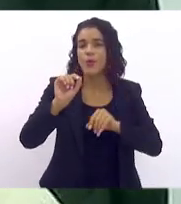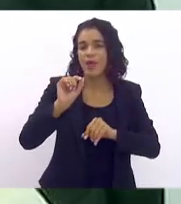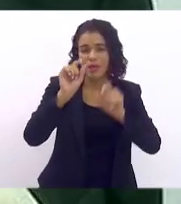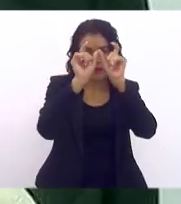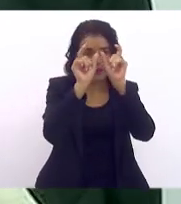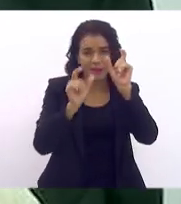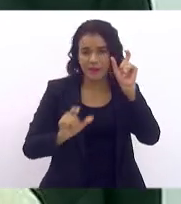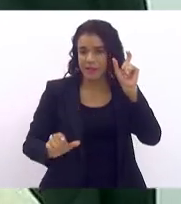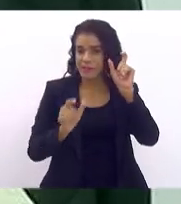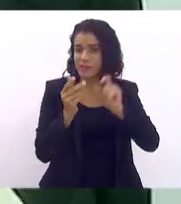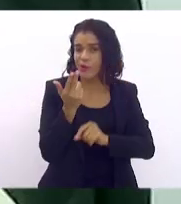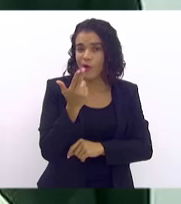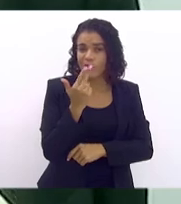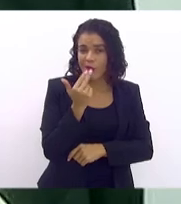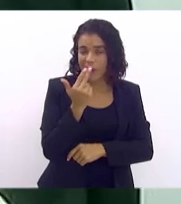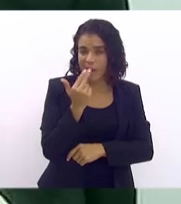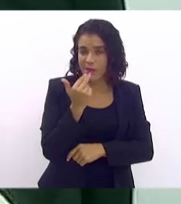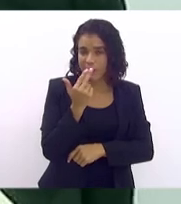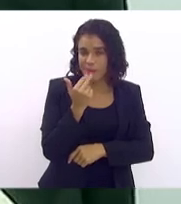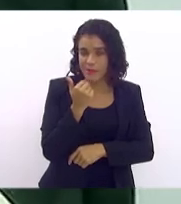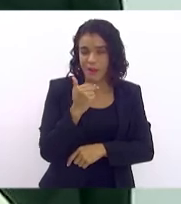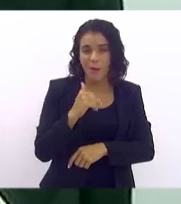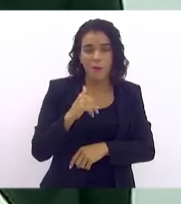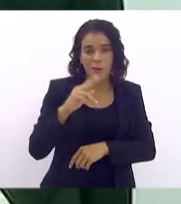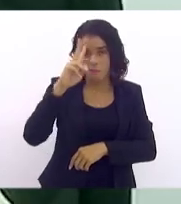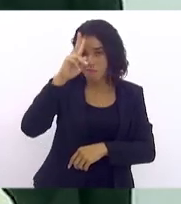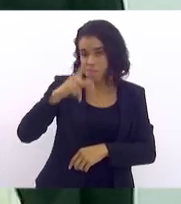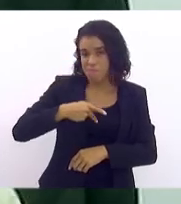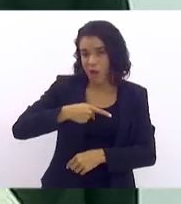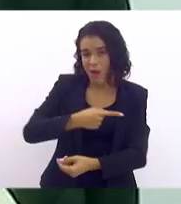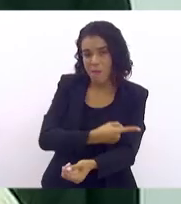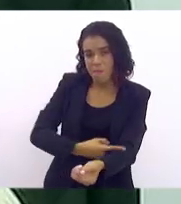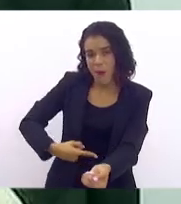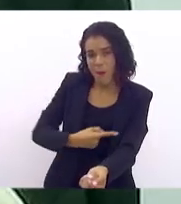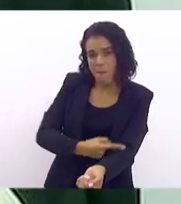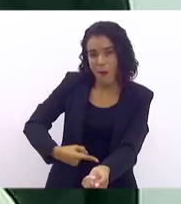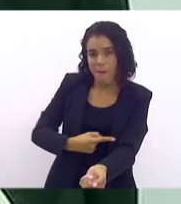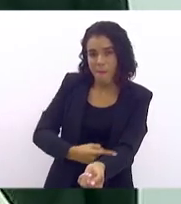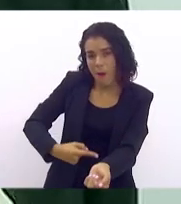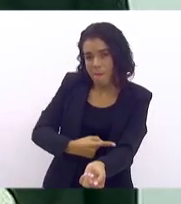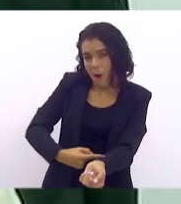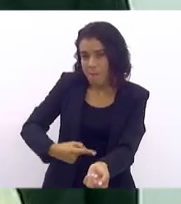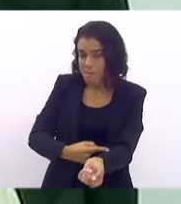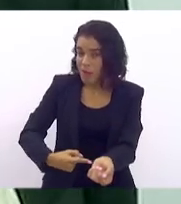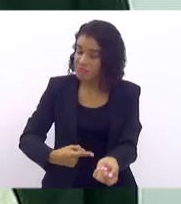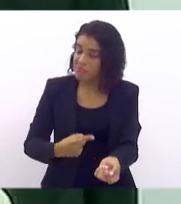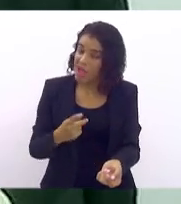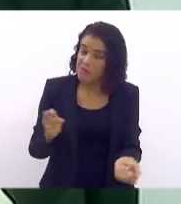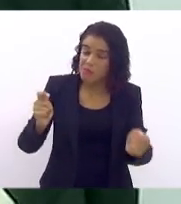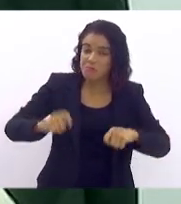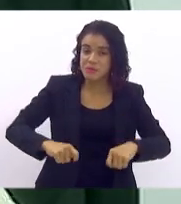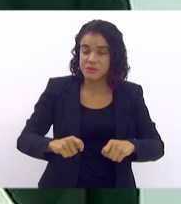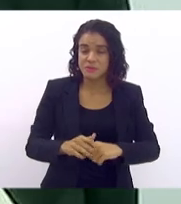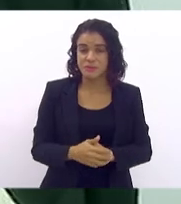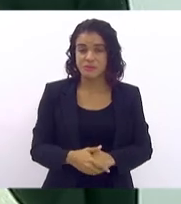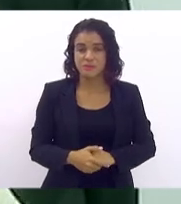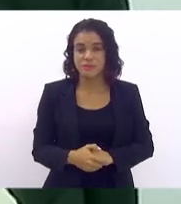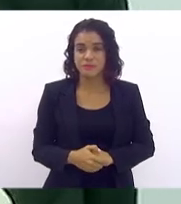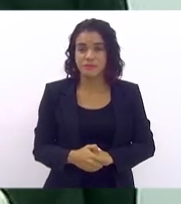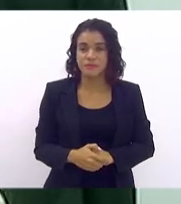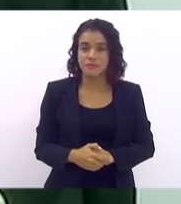alimentares e automutilação. Essa é uma hipótese. As